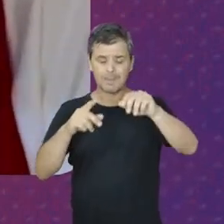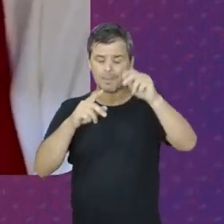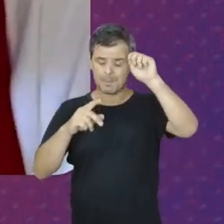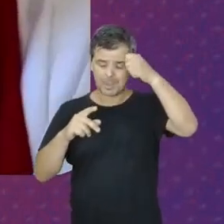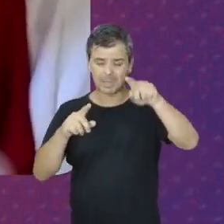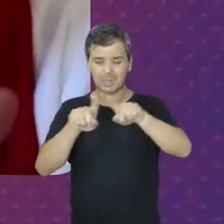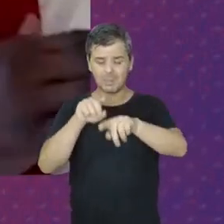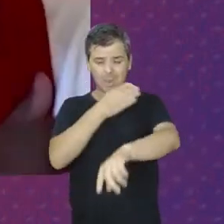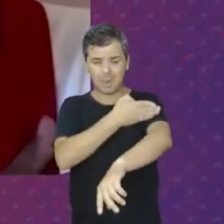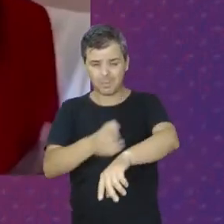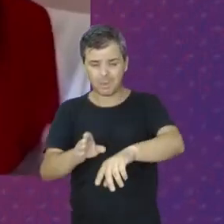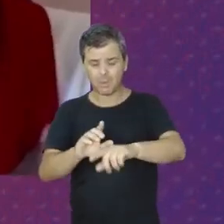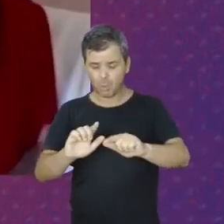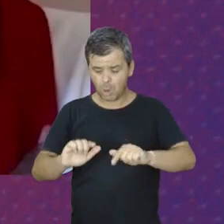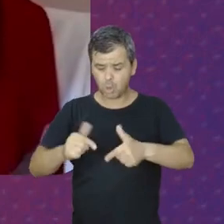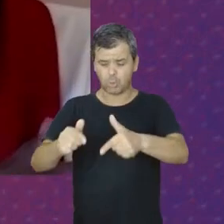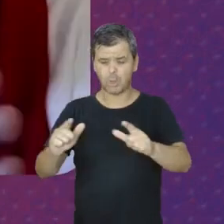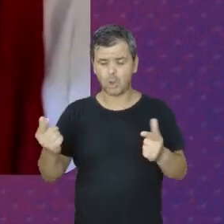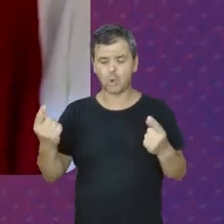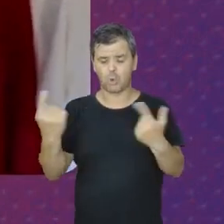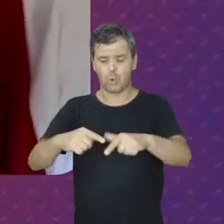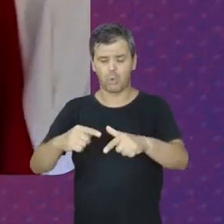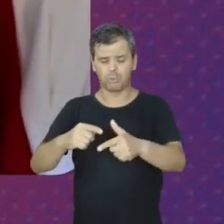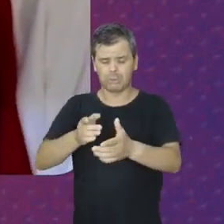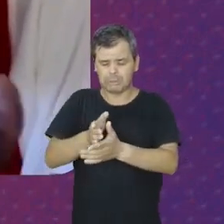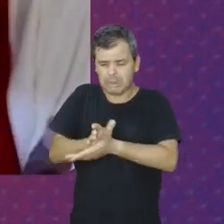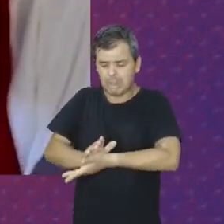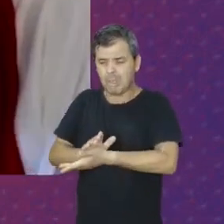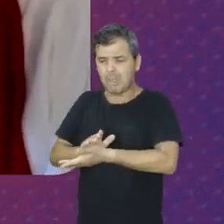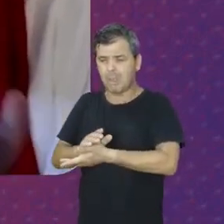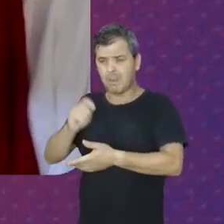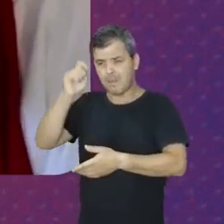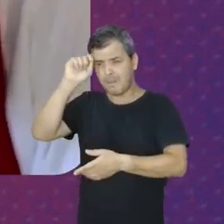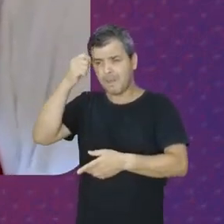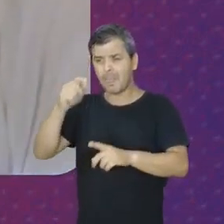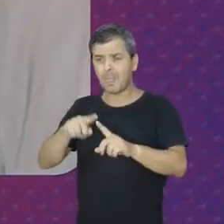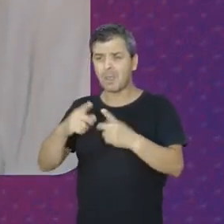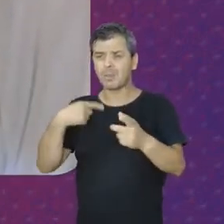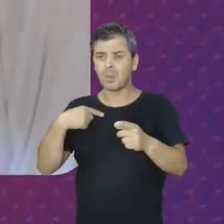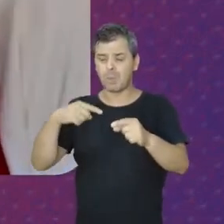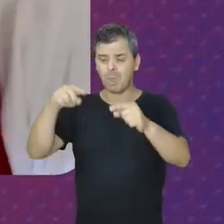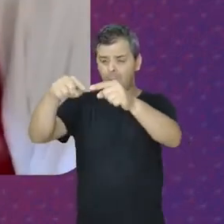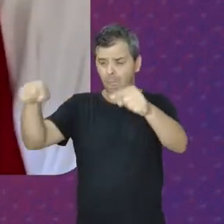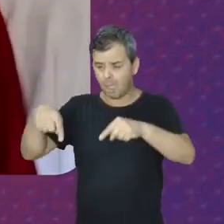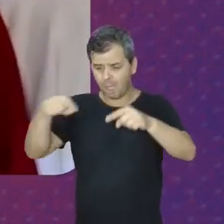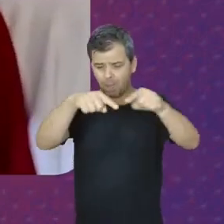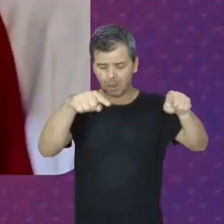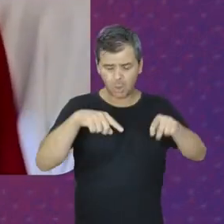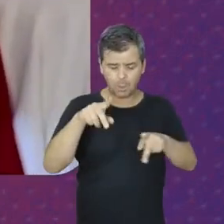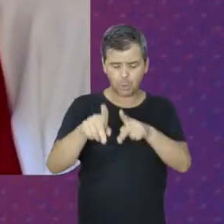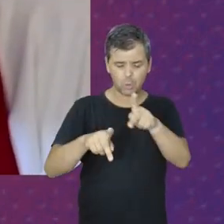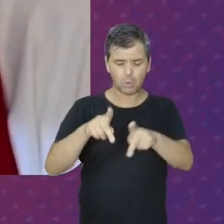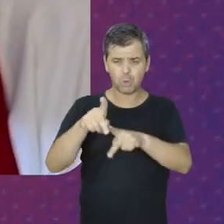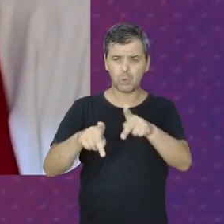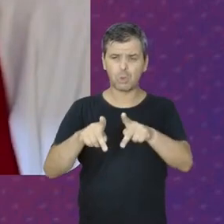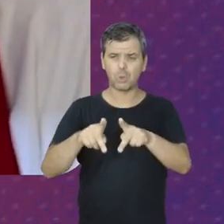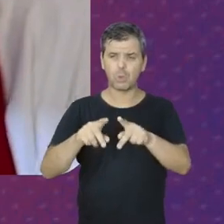uma ferramenta de enfrentamento ao racismo. Eu vou dizer de cotas, mas vou dizer também da demarcação da população